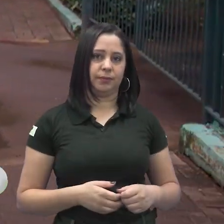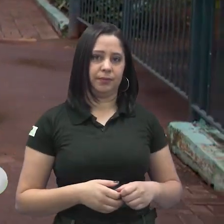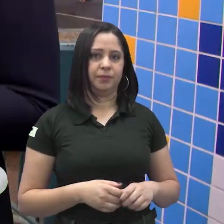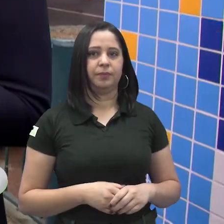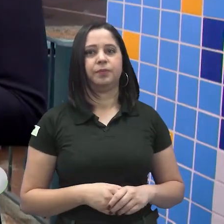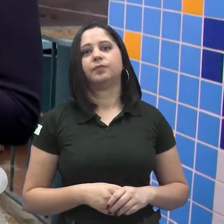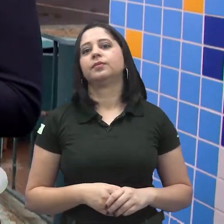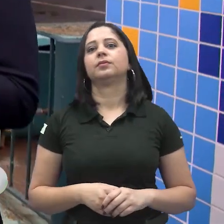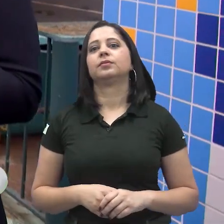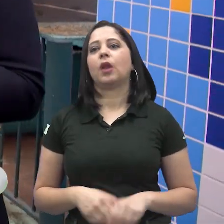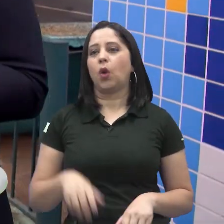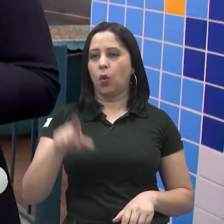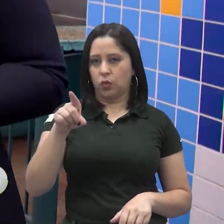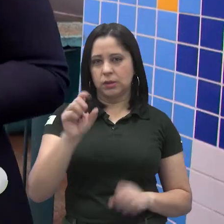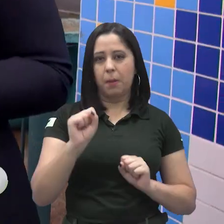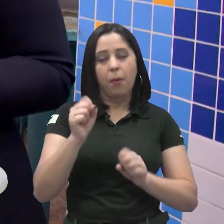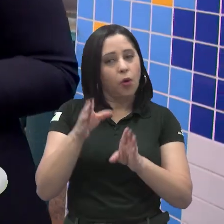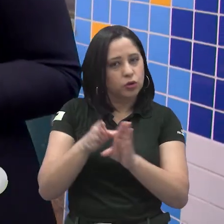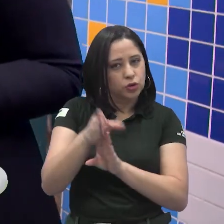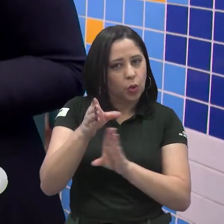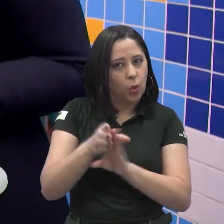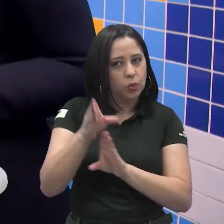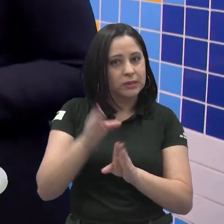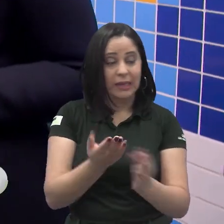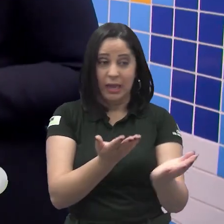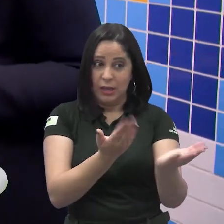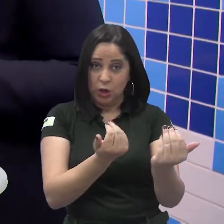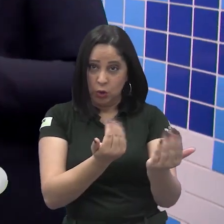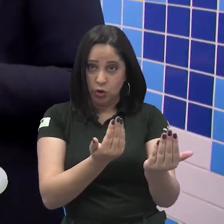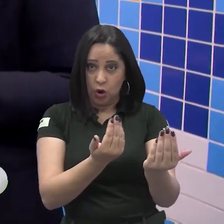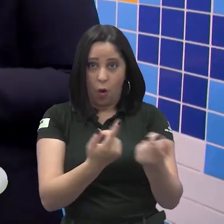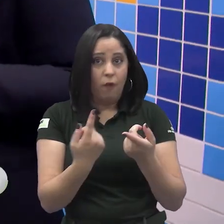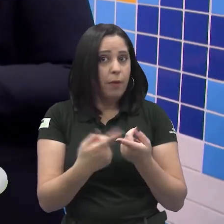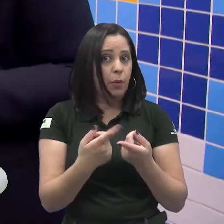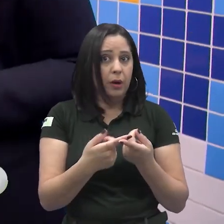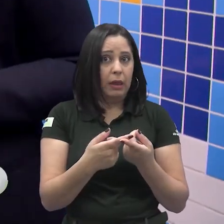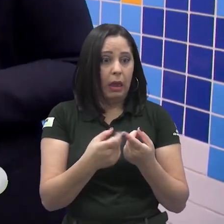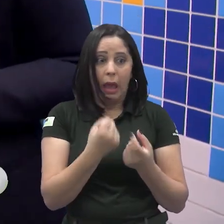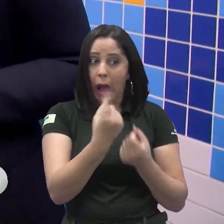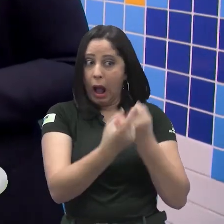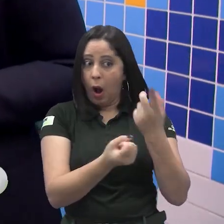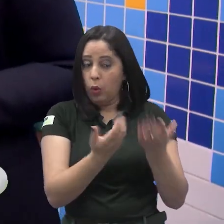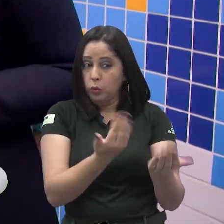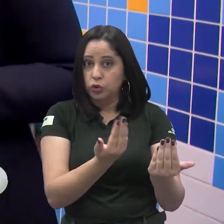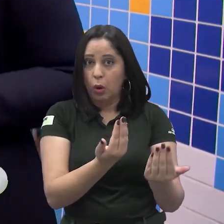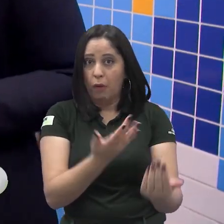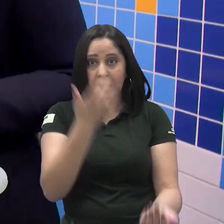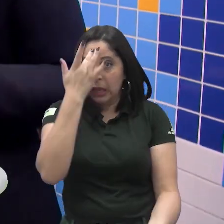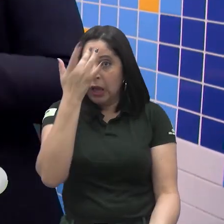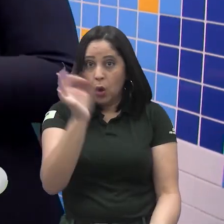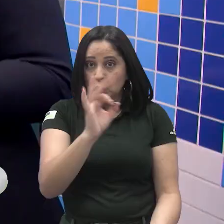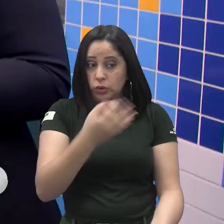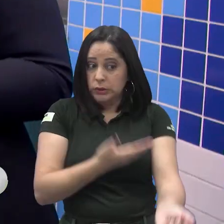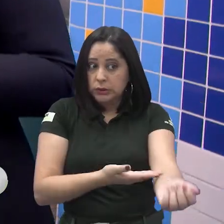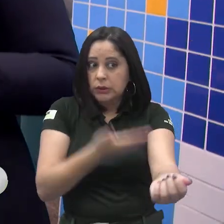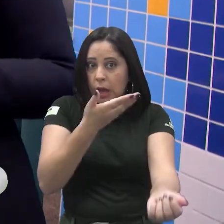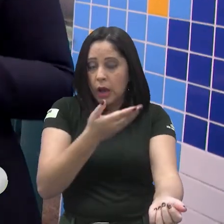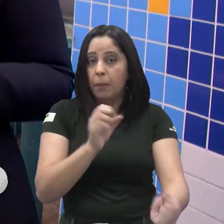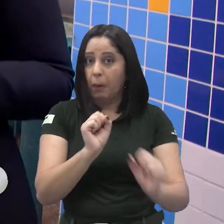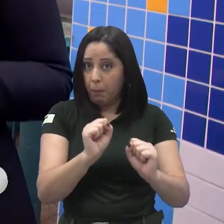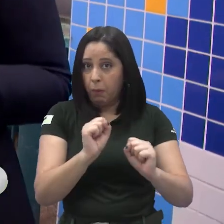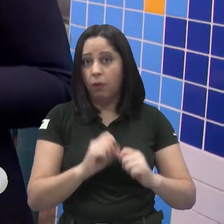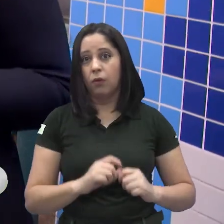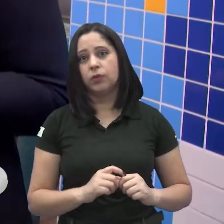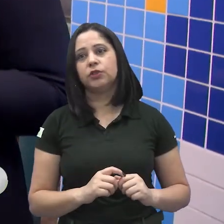minha pressão. Queria que você deixasse um recado para os jovens, né, que não imaginam que também podem desenvolver aí pressão alta. Ó, a Júlia foi